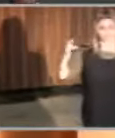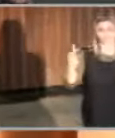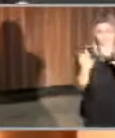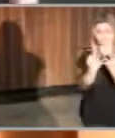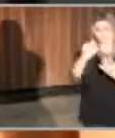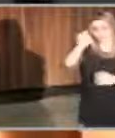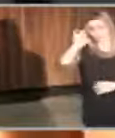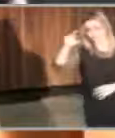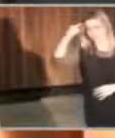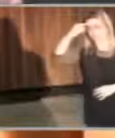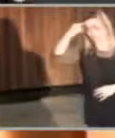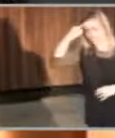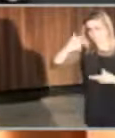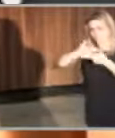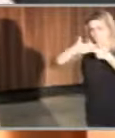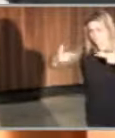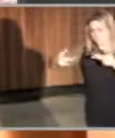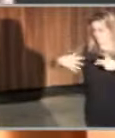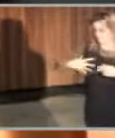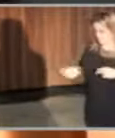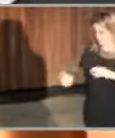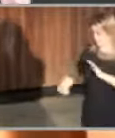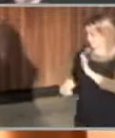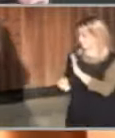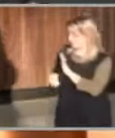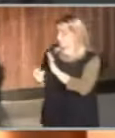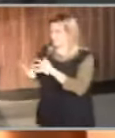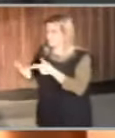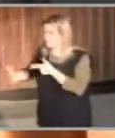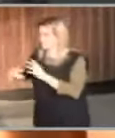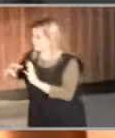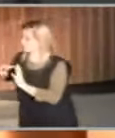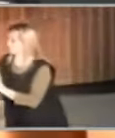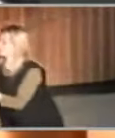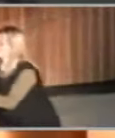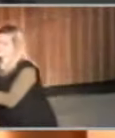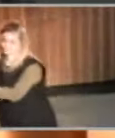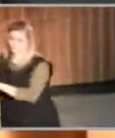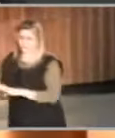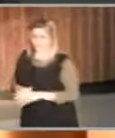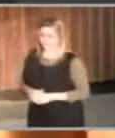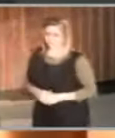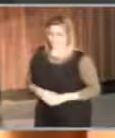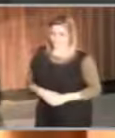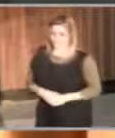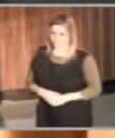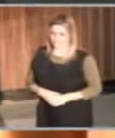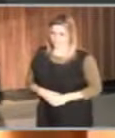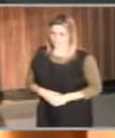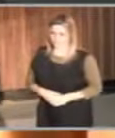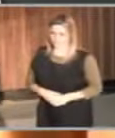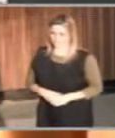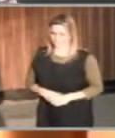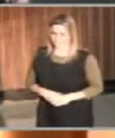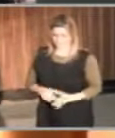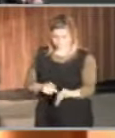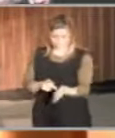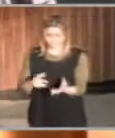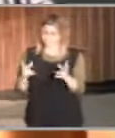aquele que faz todas as coisas por nós ele queria que o poder de Deus fosse